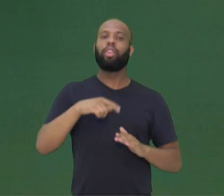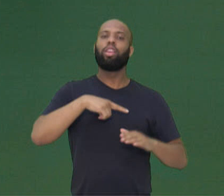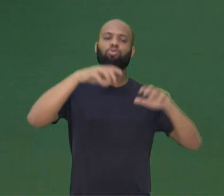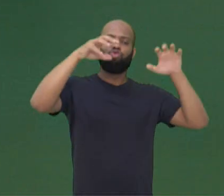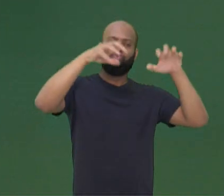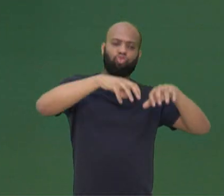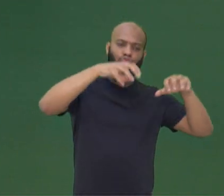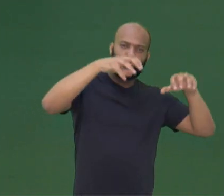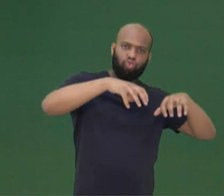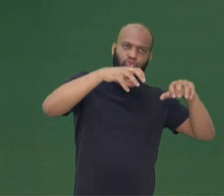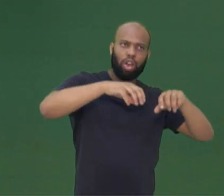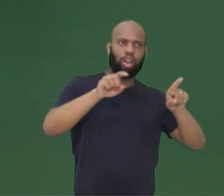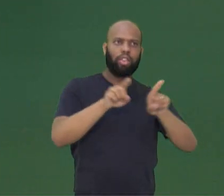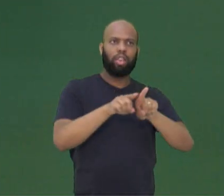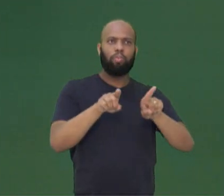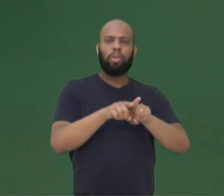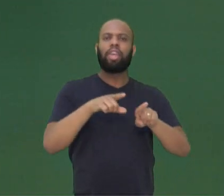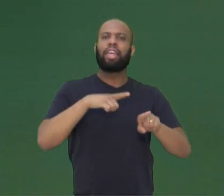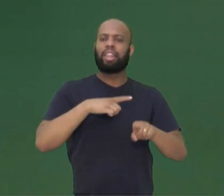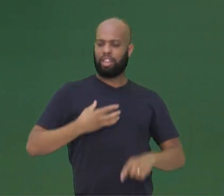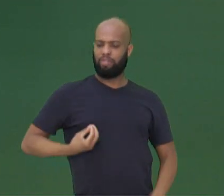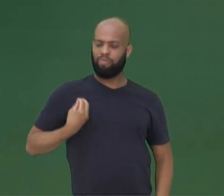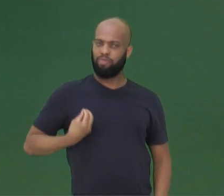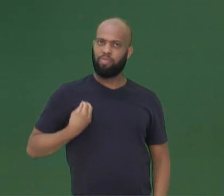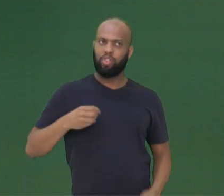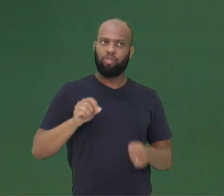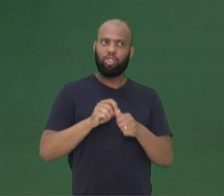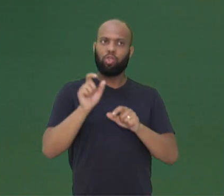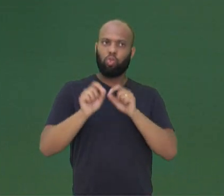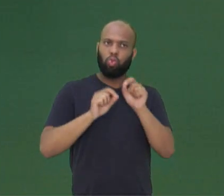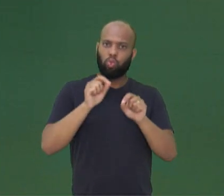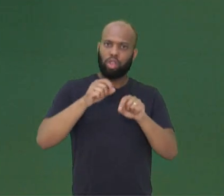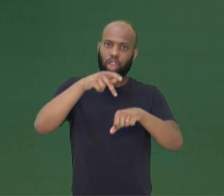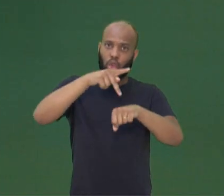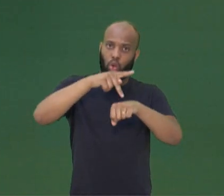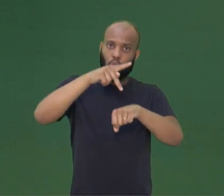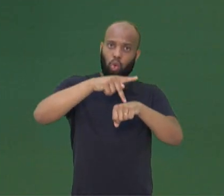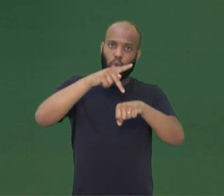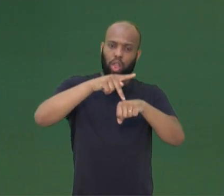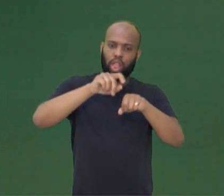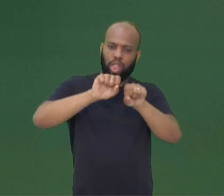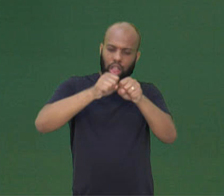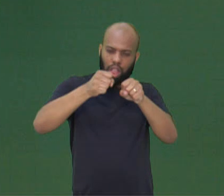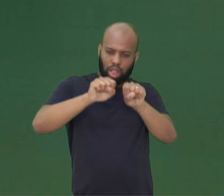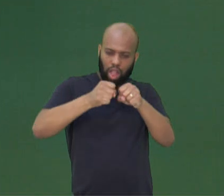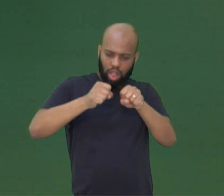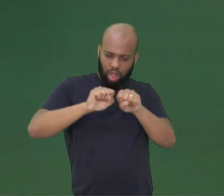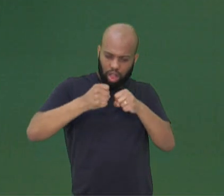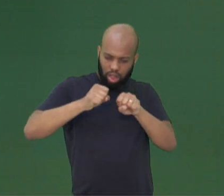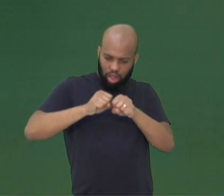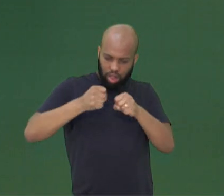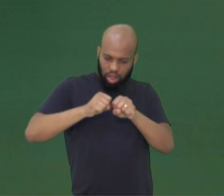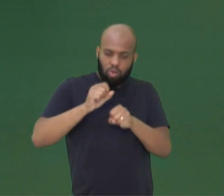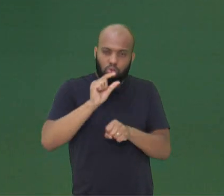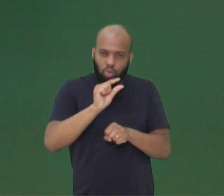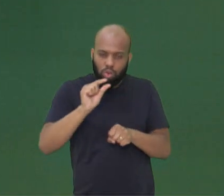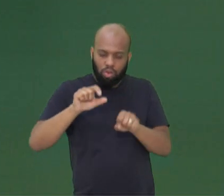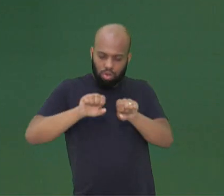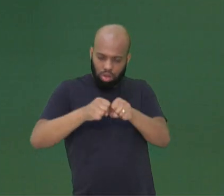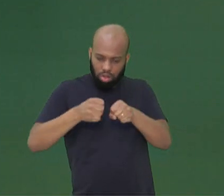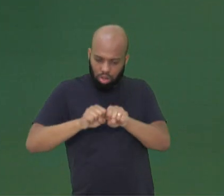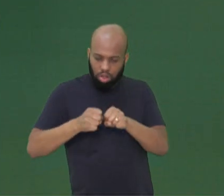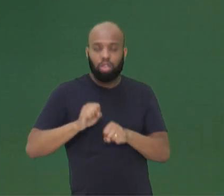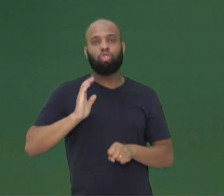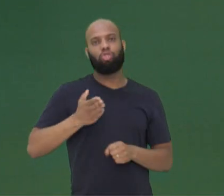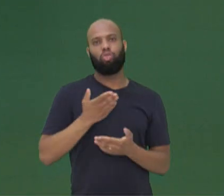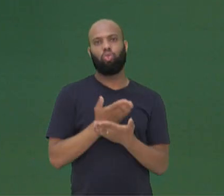chuva, de líquens, que são seres vivos, que vão fragmentando, quebrando essa rocha em pedaços menores. E a gente